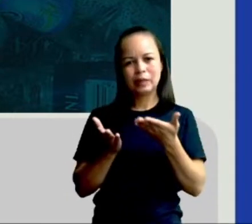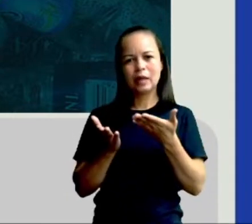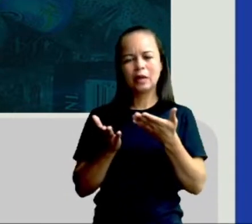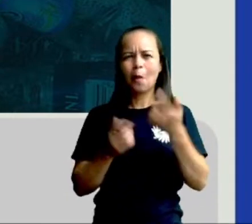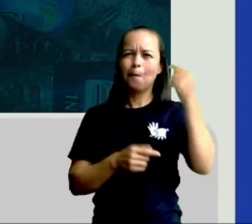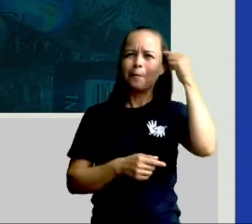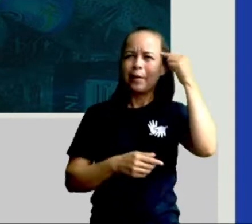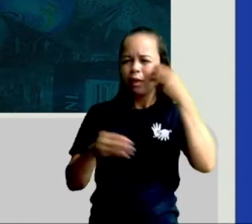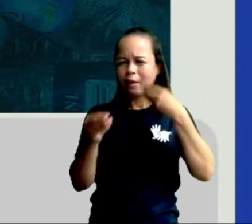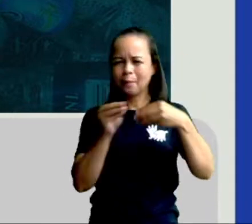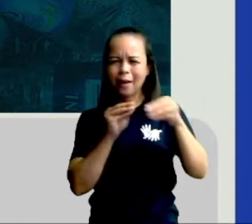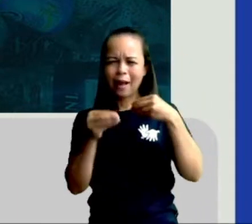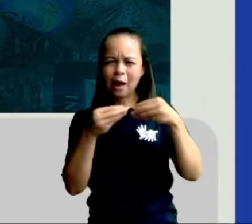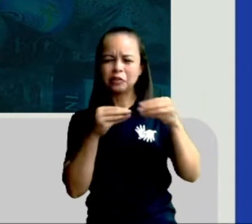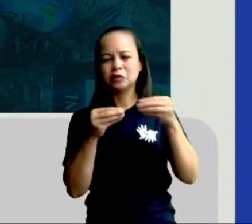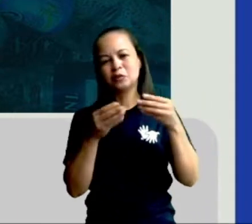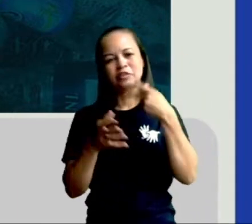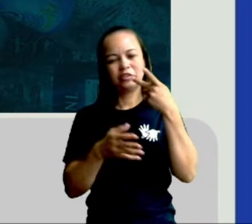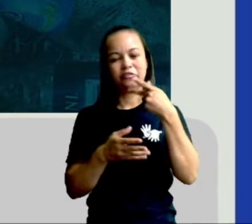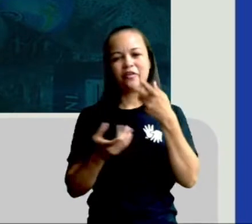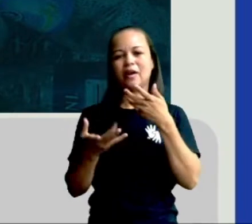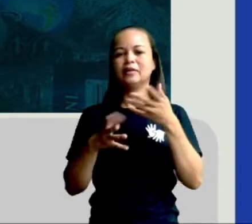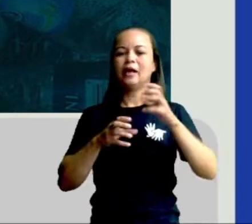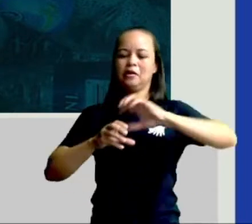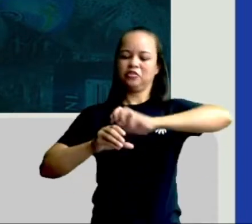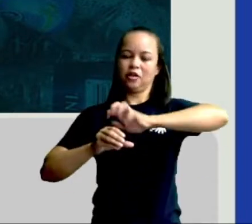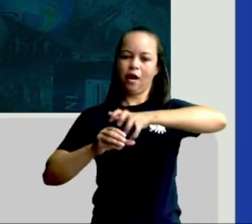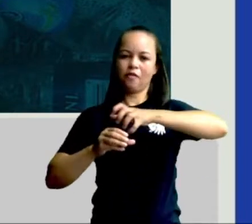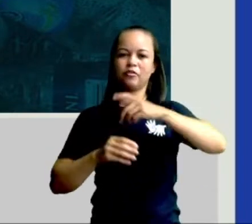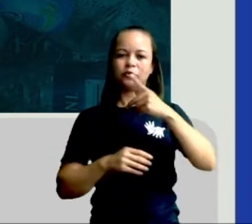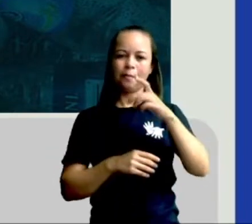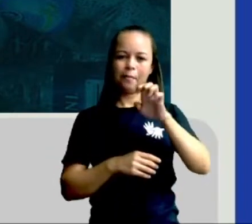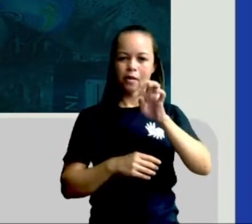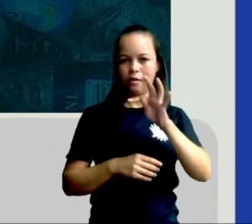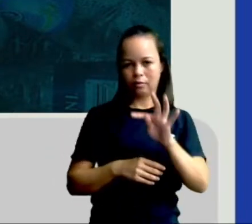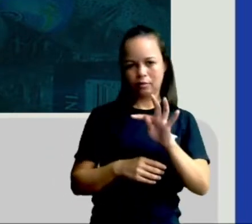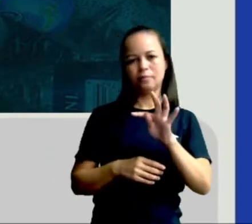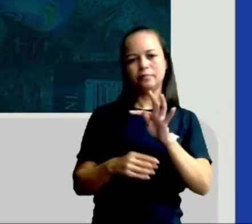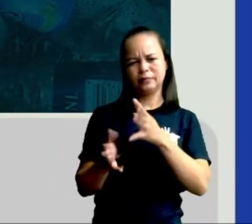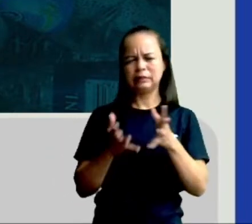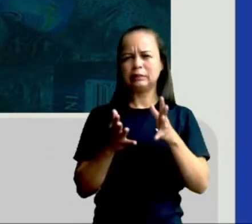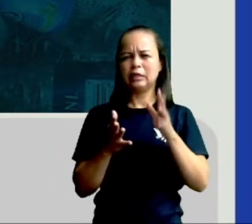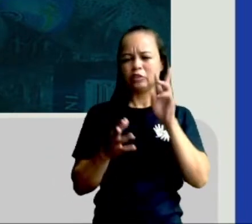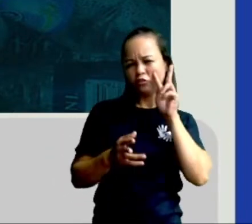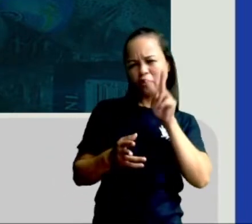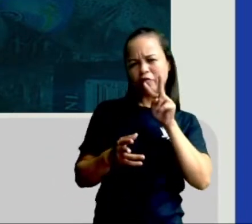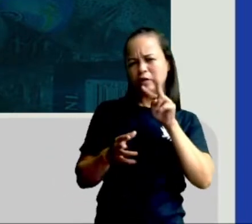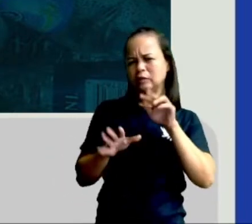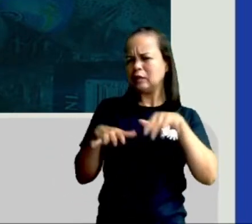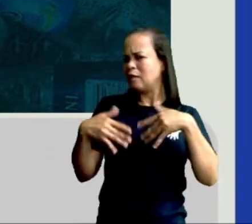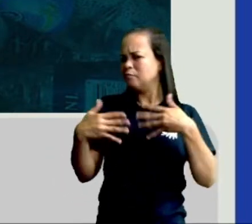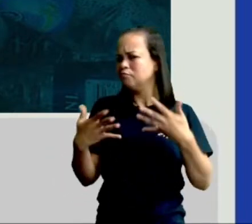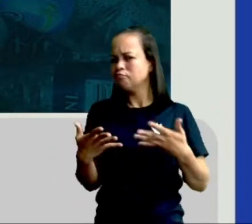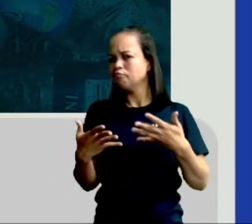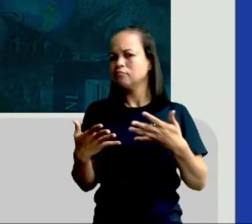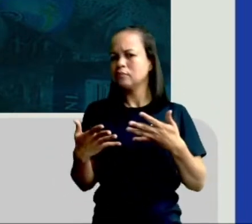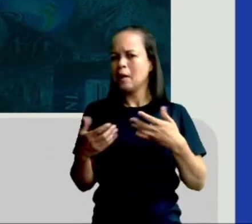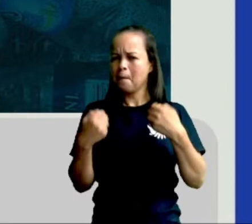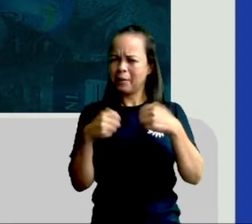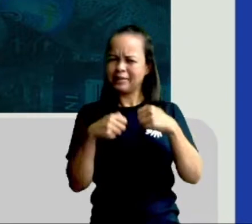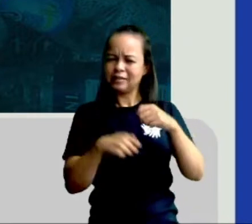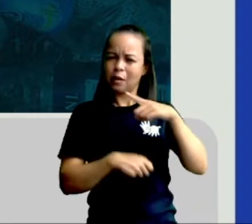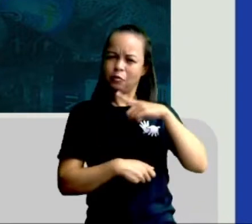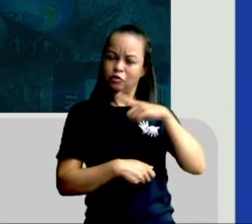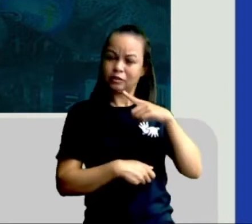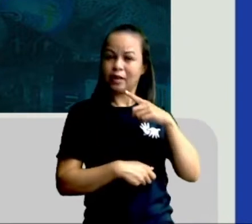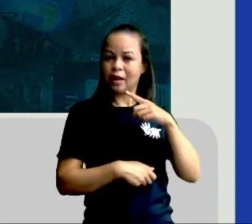plástico, geralmente a gente se remete sempre às garrafas PET. E a gente vai ver, será mesmo? Temos que ter um olhar